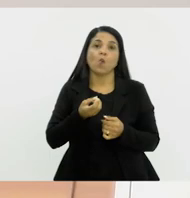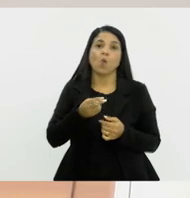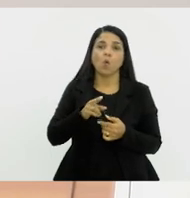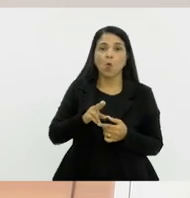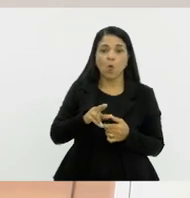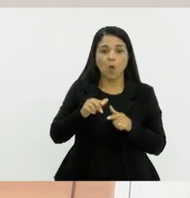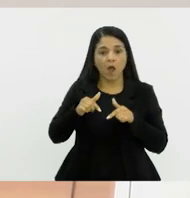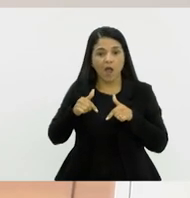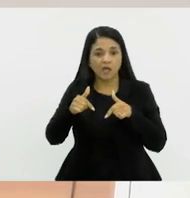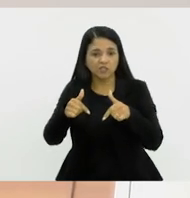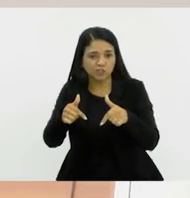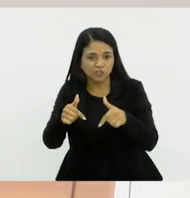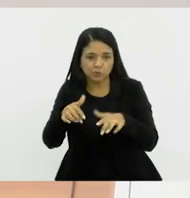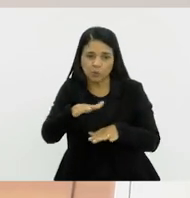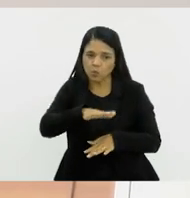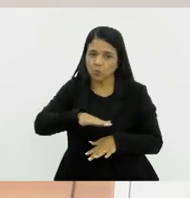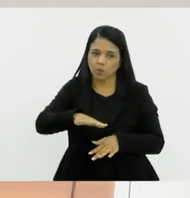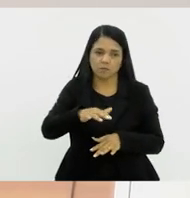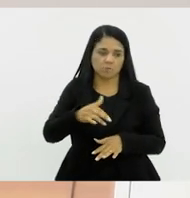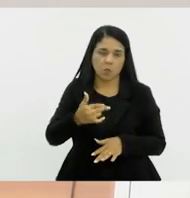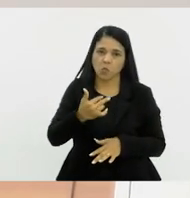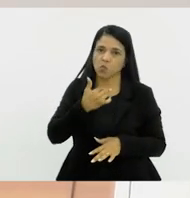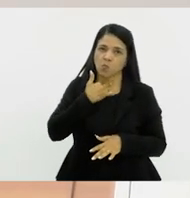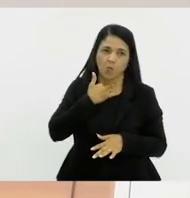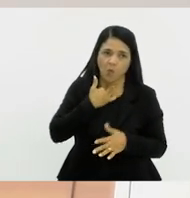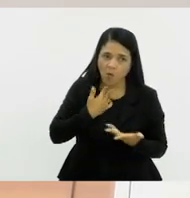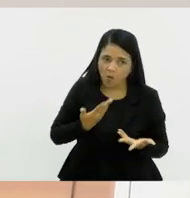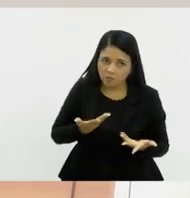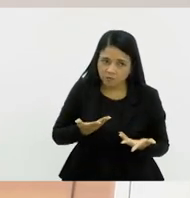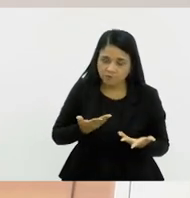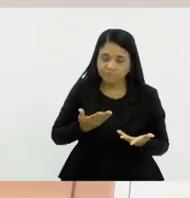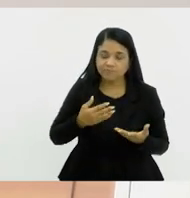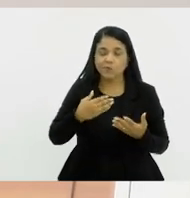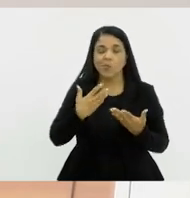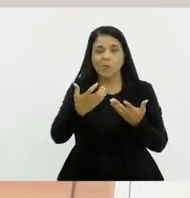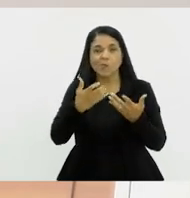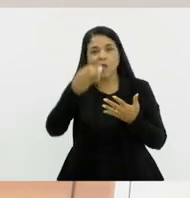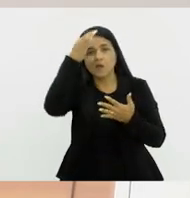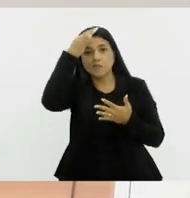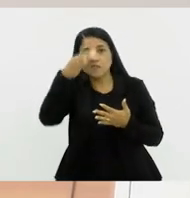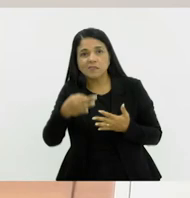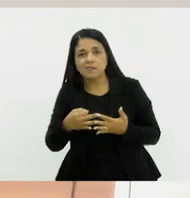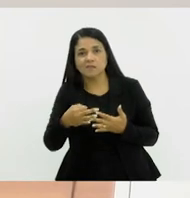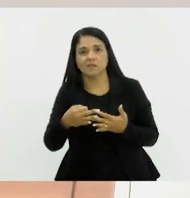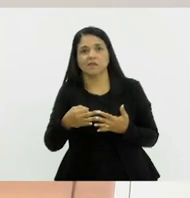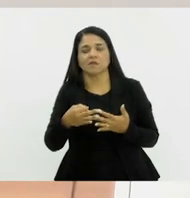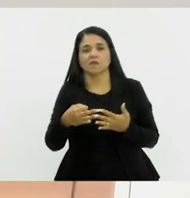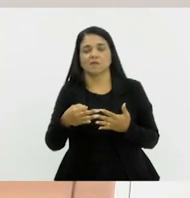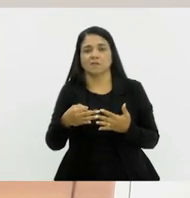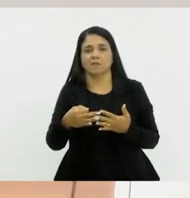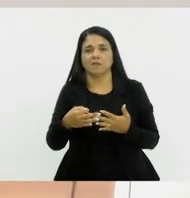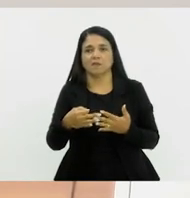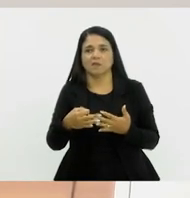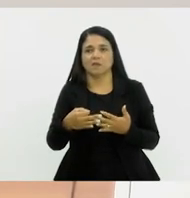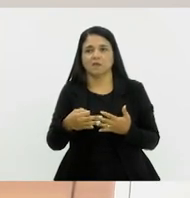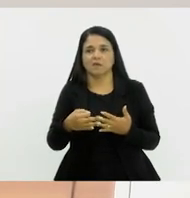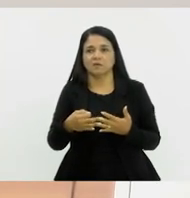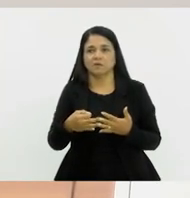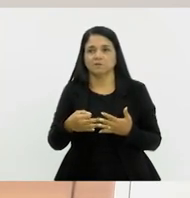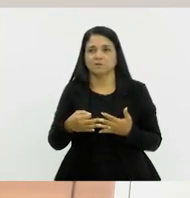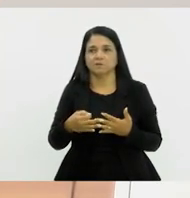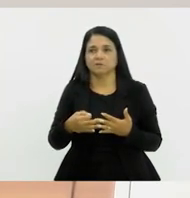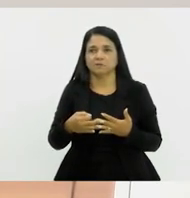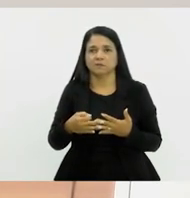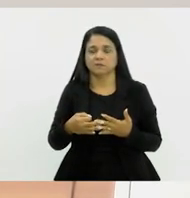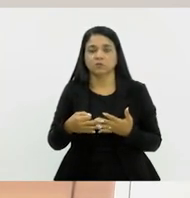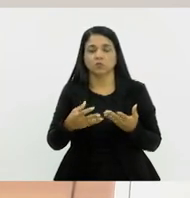agindo em seara que não nos é competente? Então, na verdade, eu queria entender um pouco esse tempo, né, aí